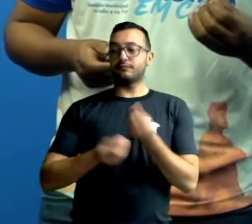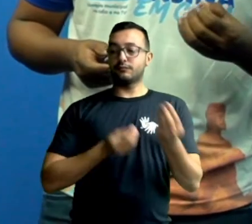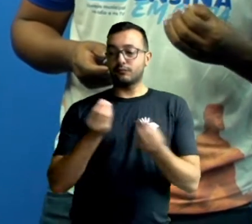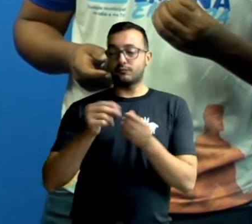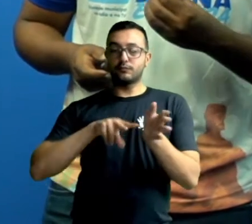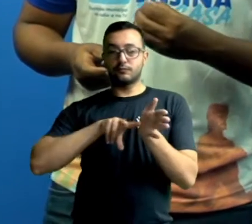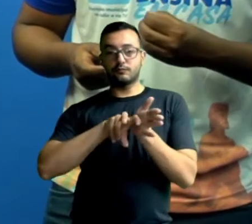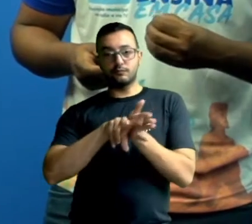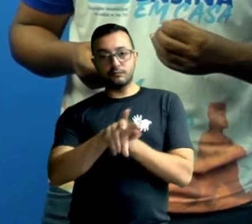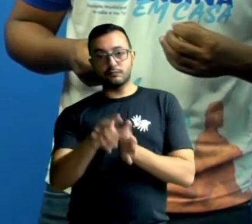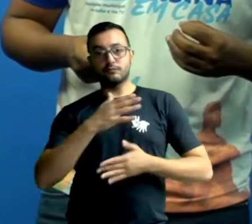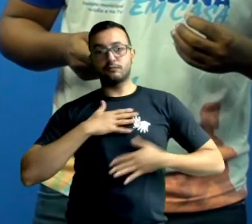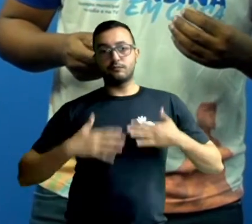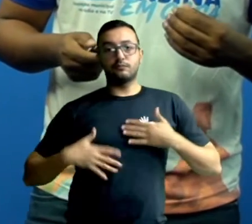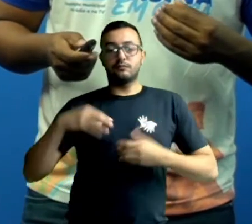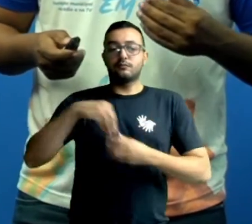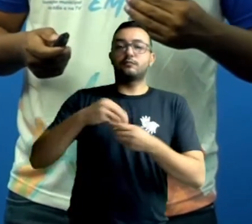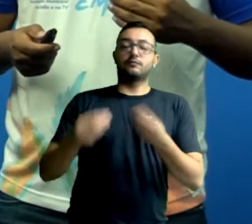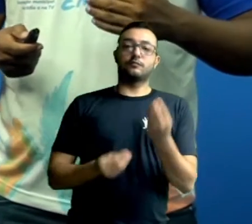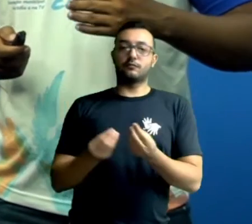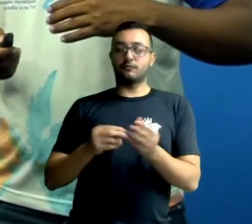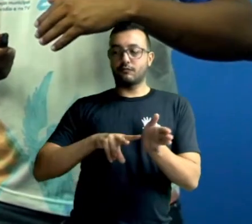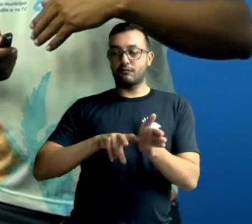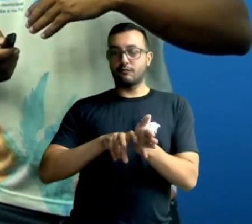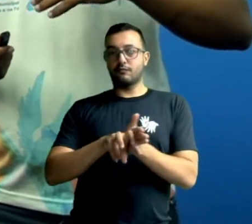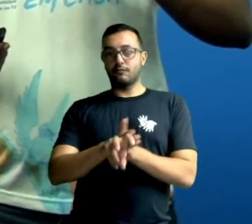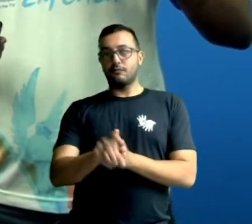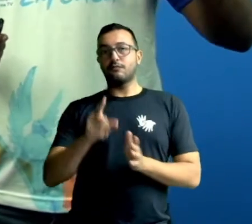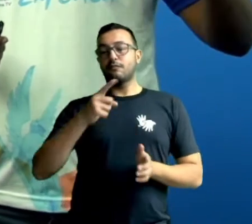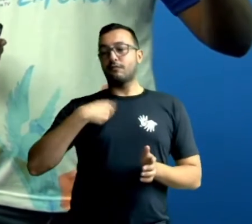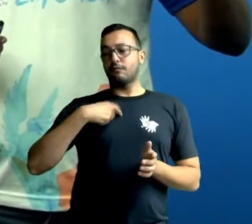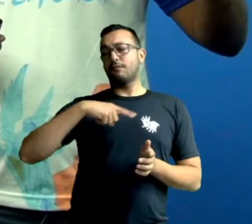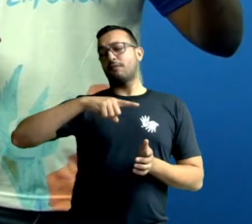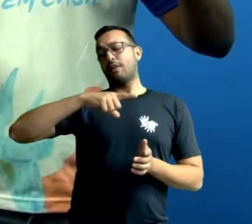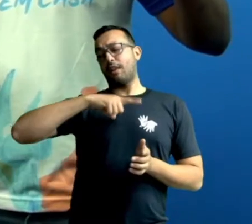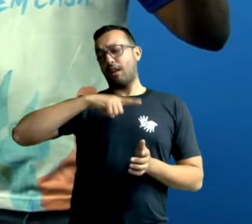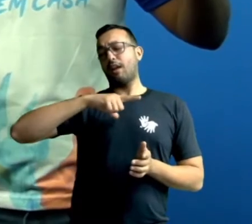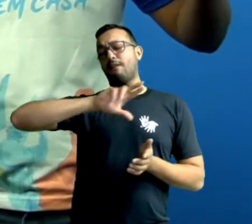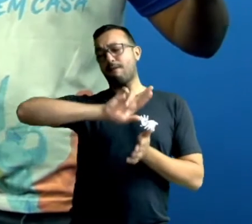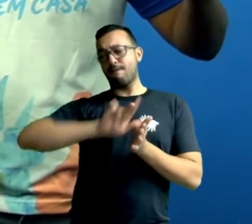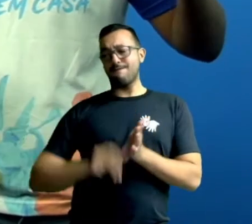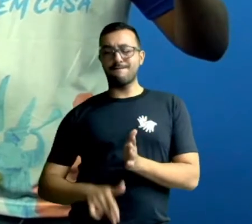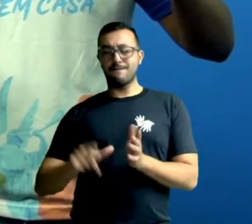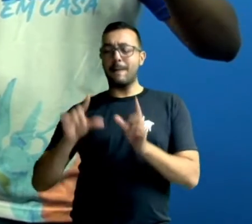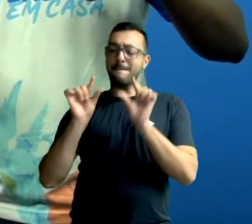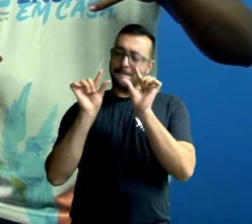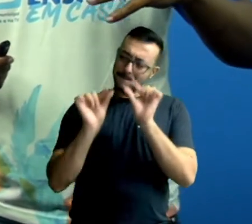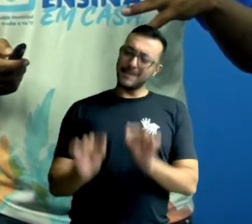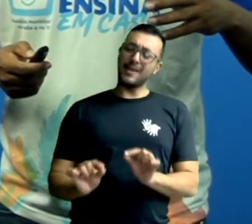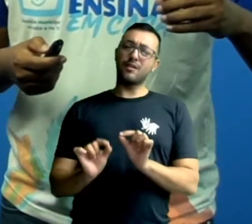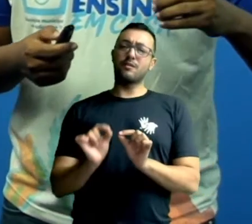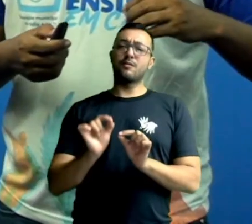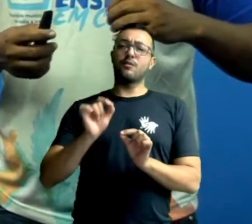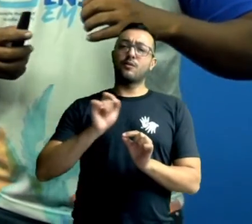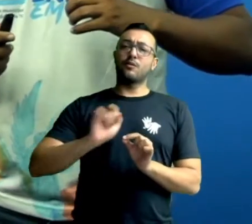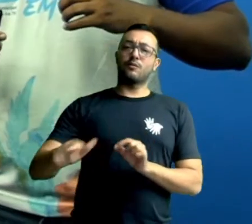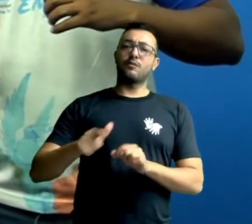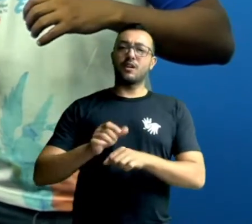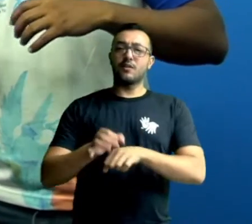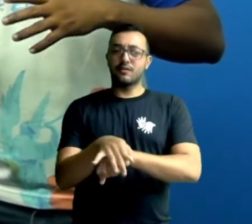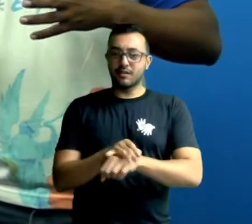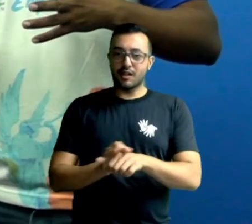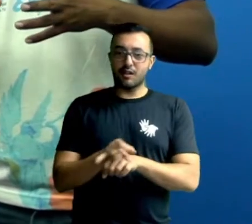um vírus em um organismo? Um vírus ele é milhares de vezes menor que uma célula. Você pode pensar que é como se